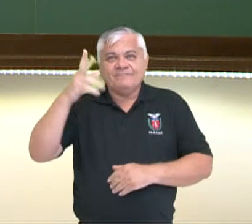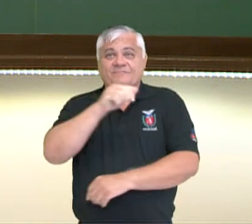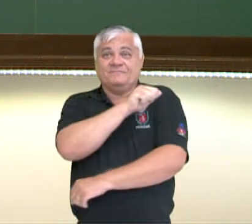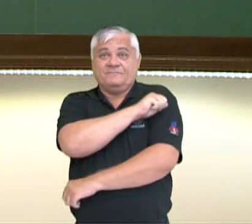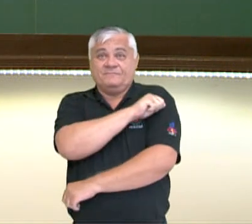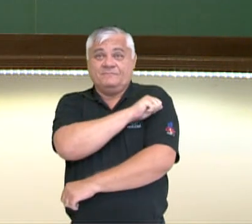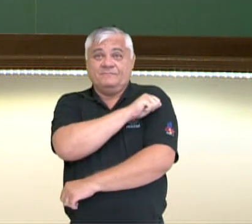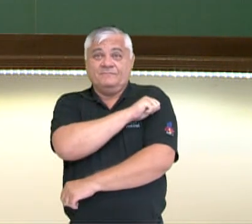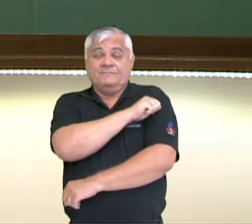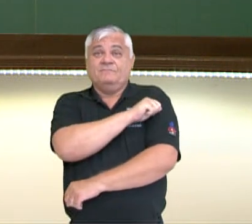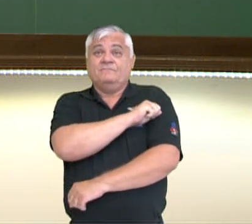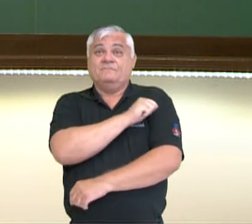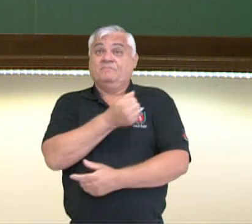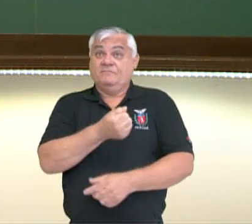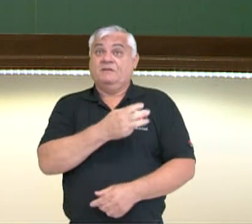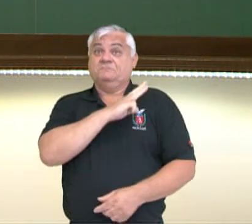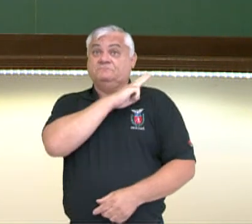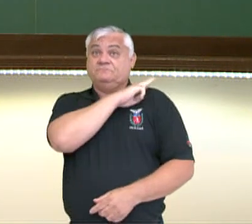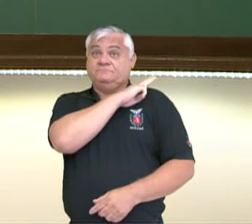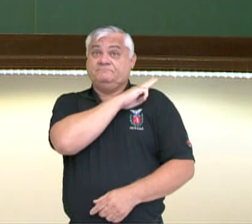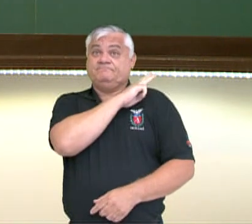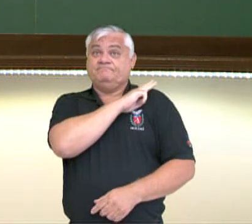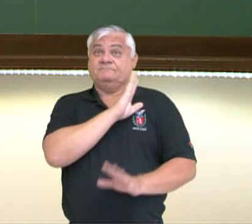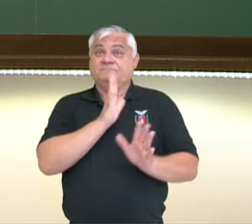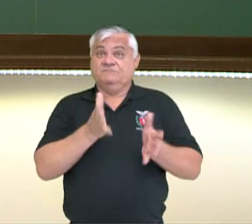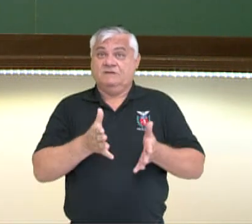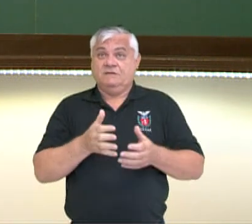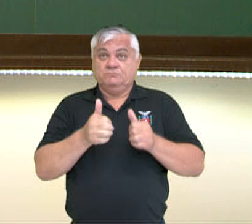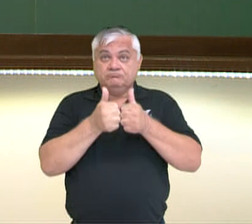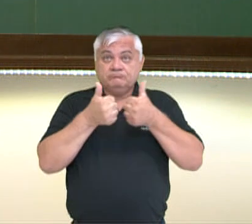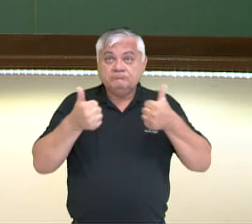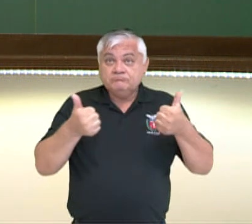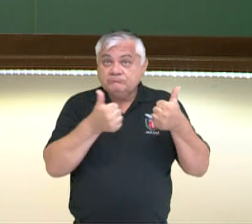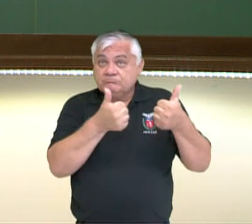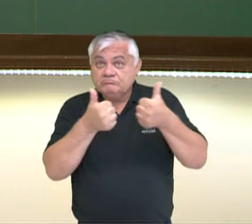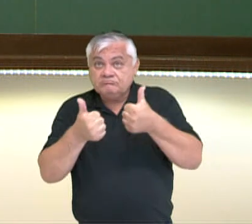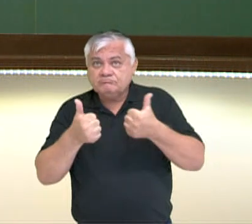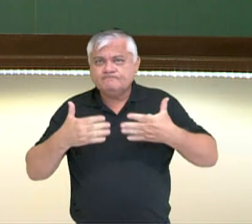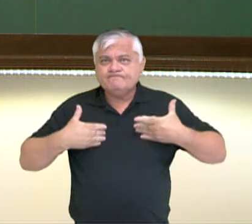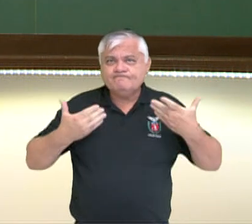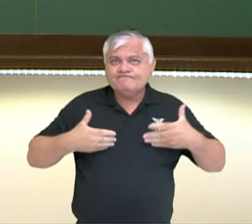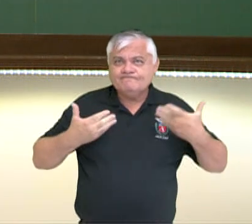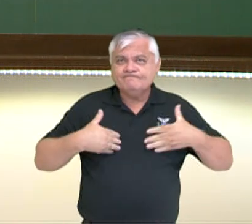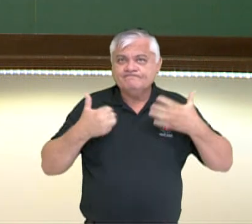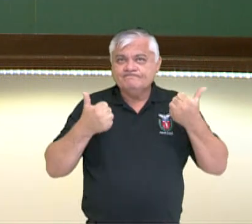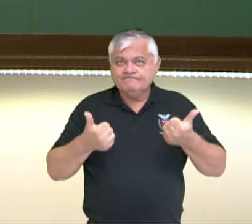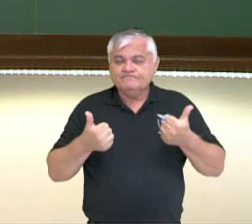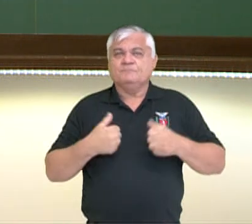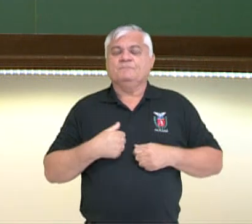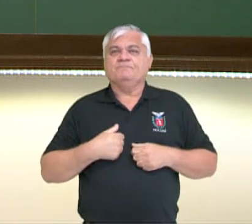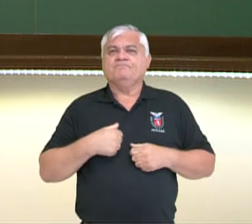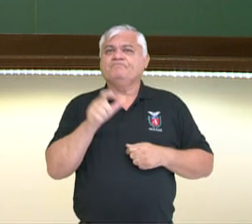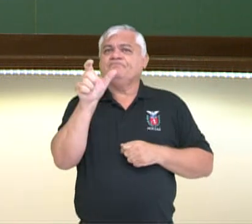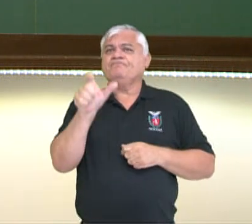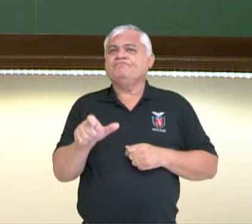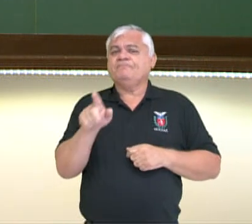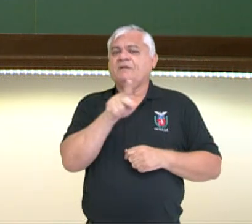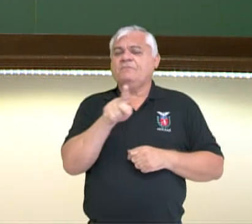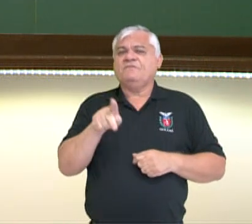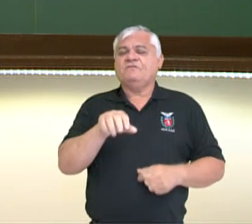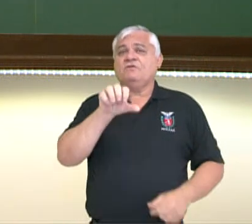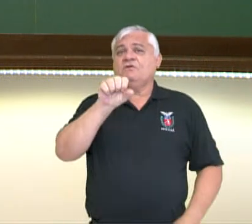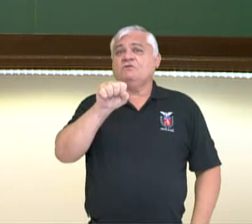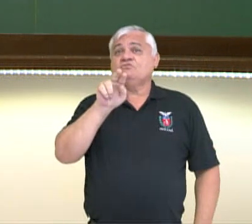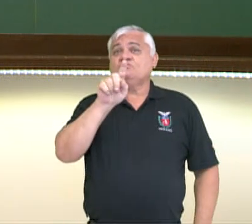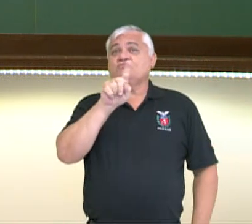estudante da terceira série do ensino médio. Tudo bem com vocês? Animados? Bom, eu sou a professora Suzana dos Anjos